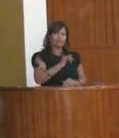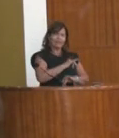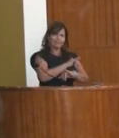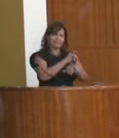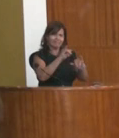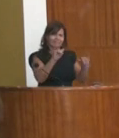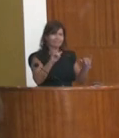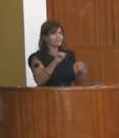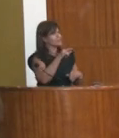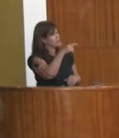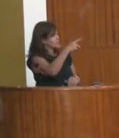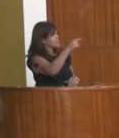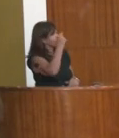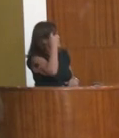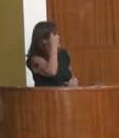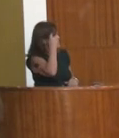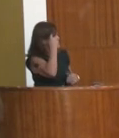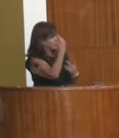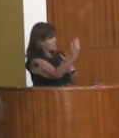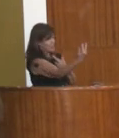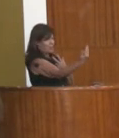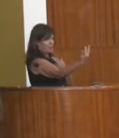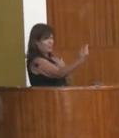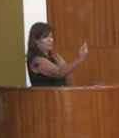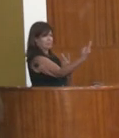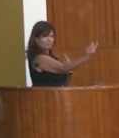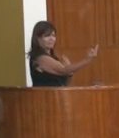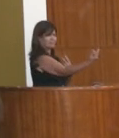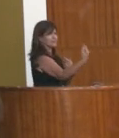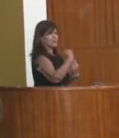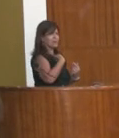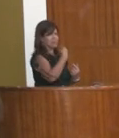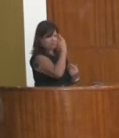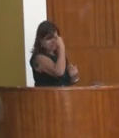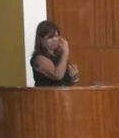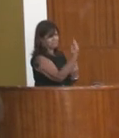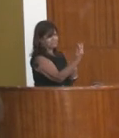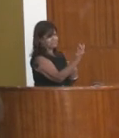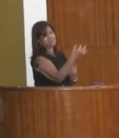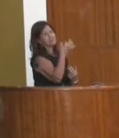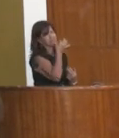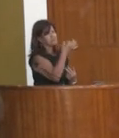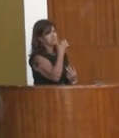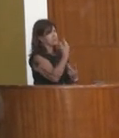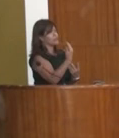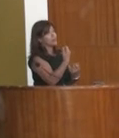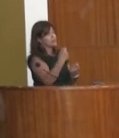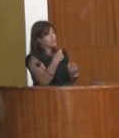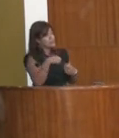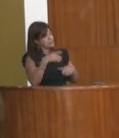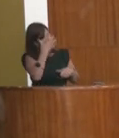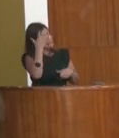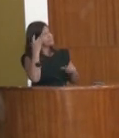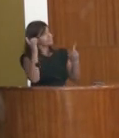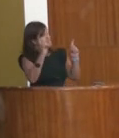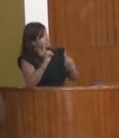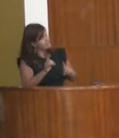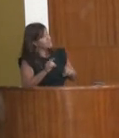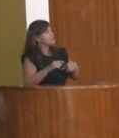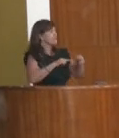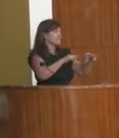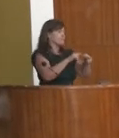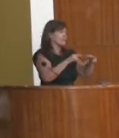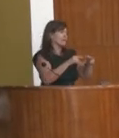o teu pensamento é igual ao nosso, nós temos que efetivamente botar as pessoas com deficiência no mercado de trabalho.